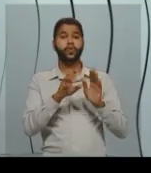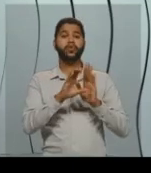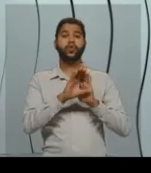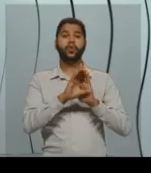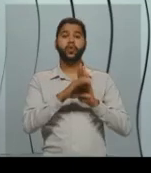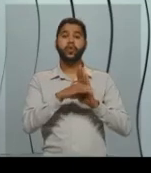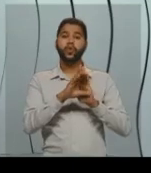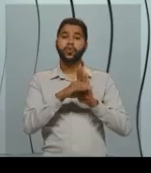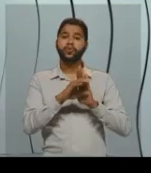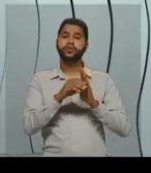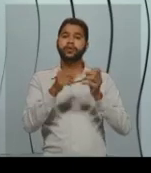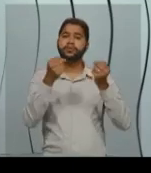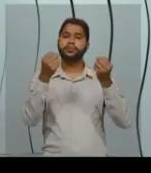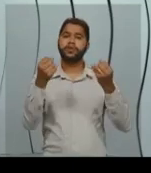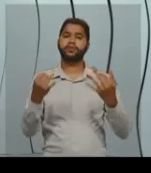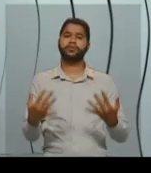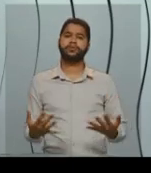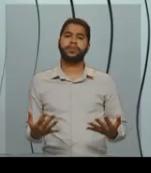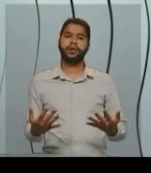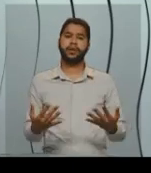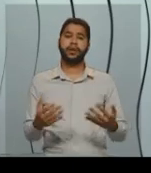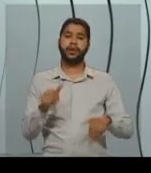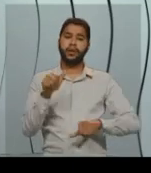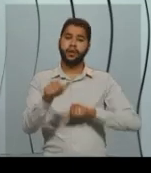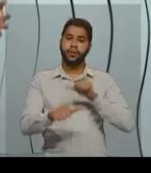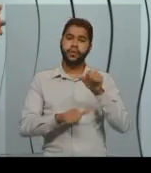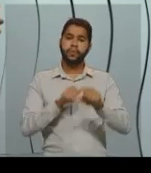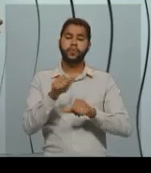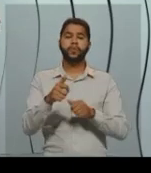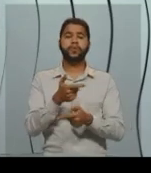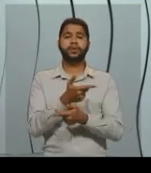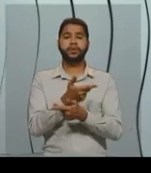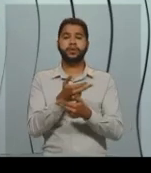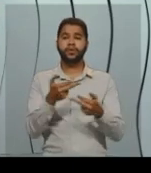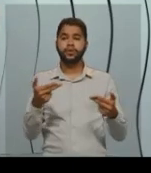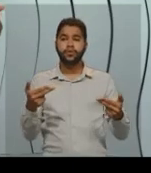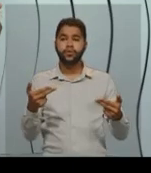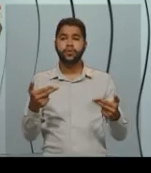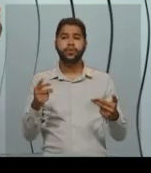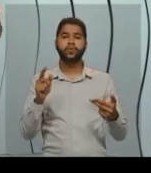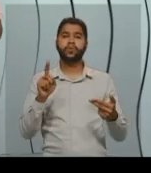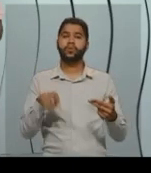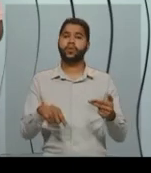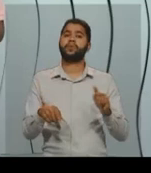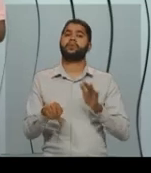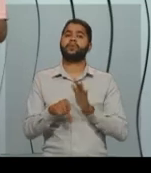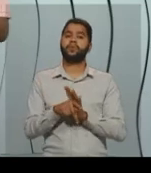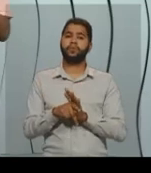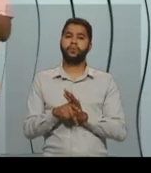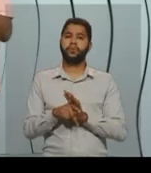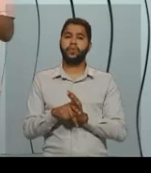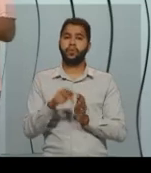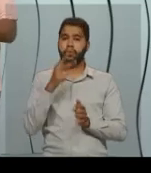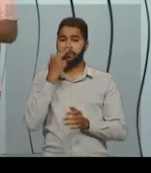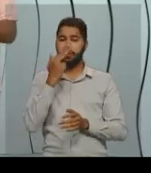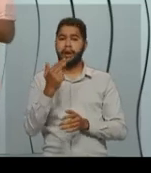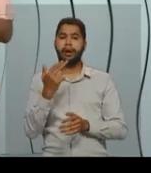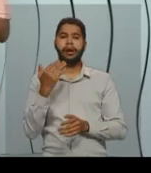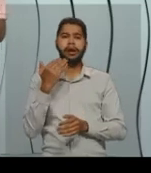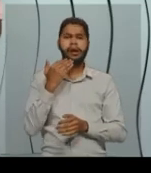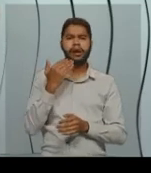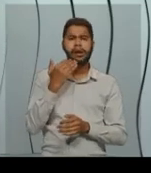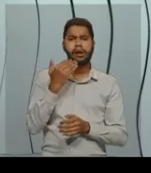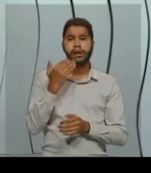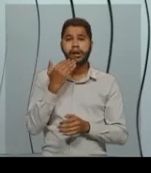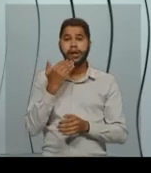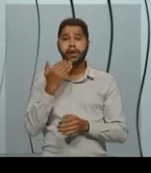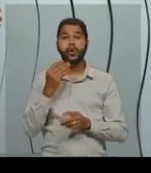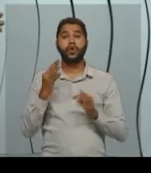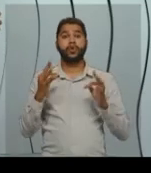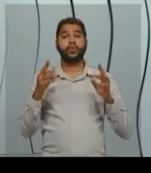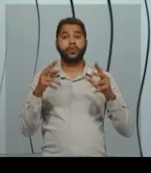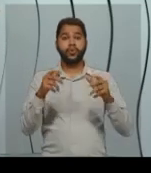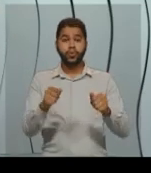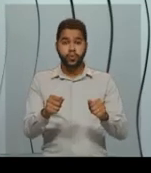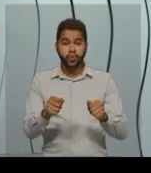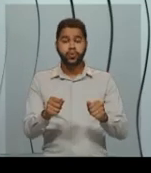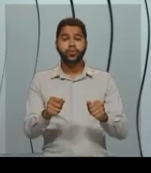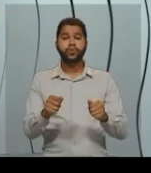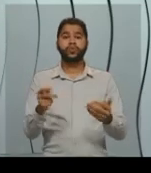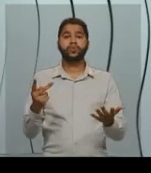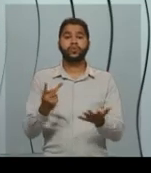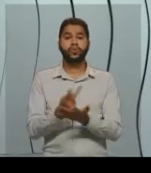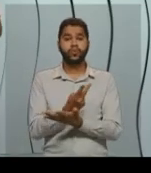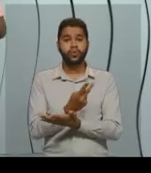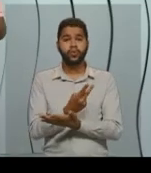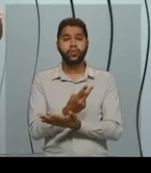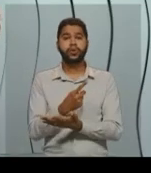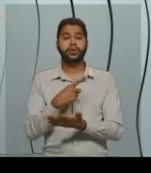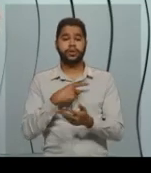explicar a mudança das coisas e dizendo que essa mudança não é traço de imperfeição. Ele vai dizer que tudo que existe no mundo